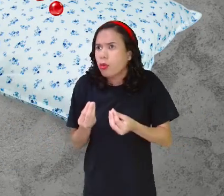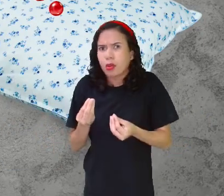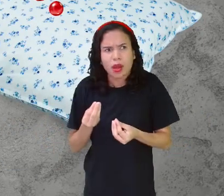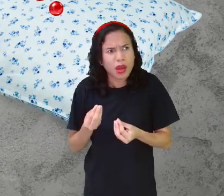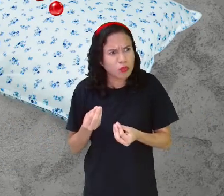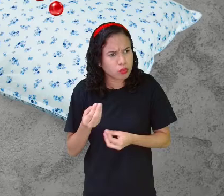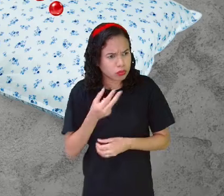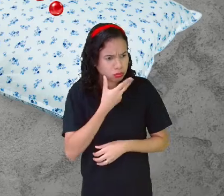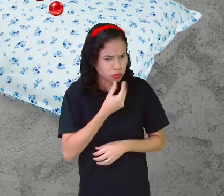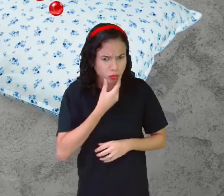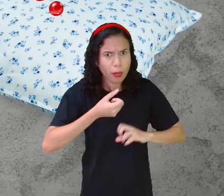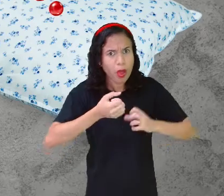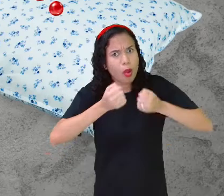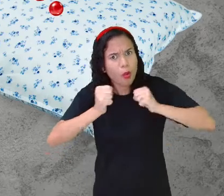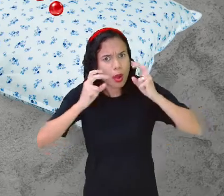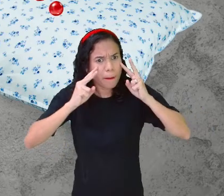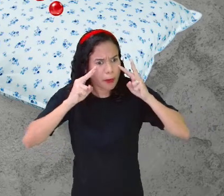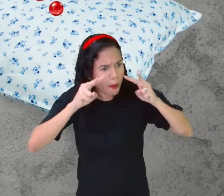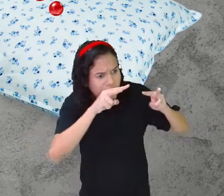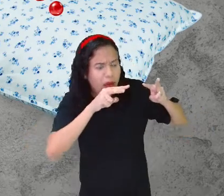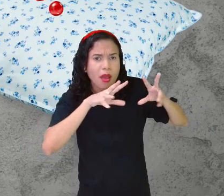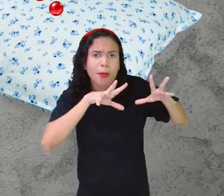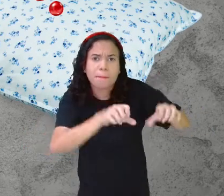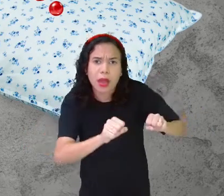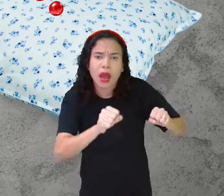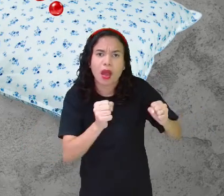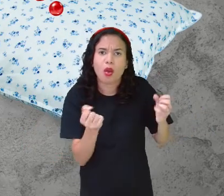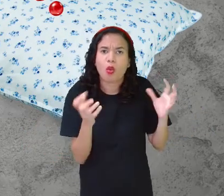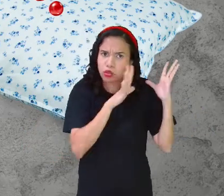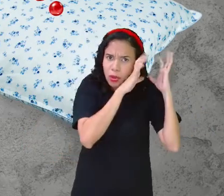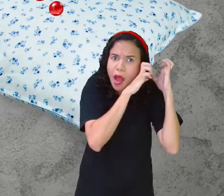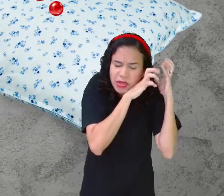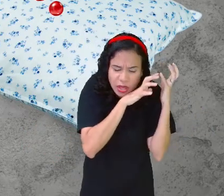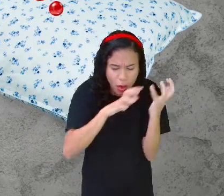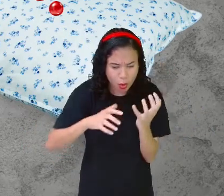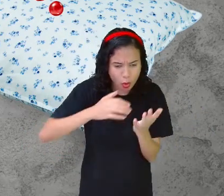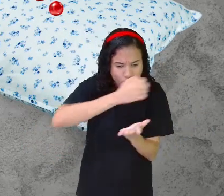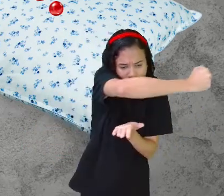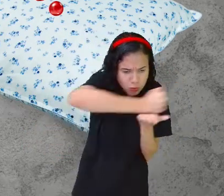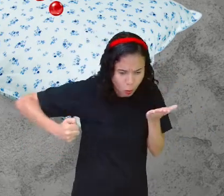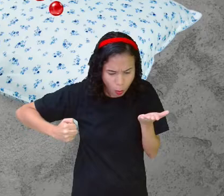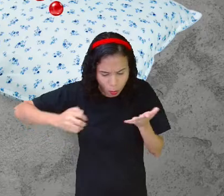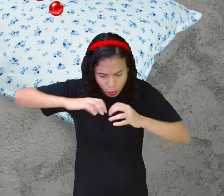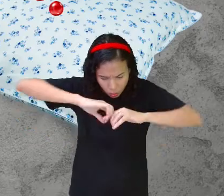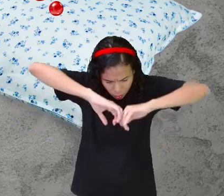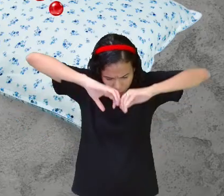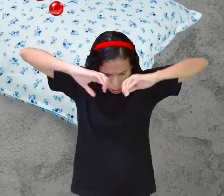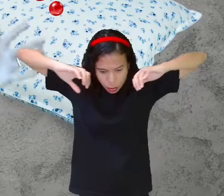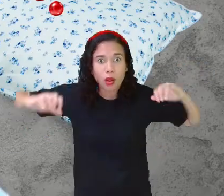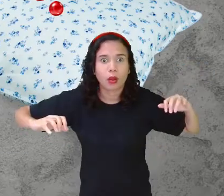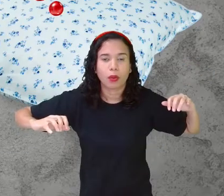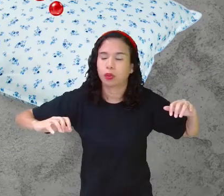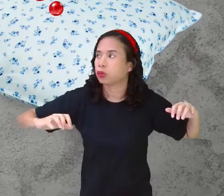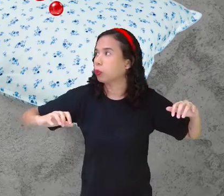Jordão correu para pegar o travesseiro e cortou a fronha. Nessa